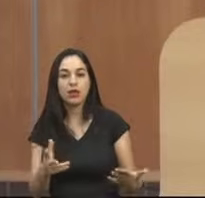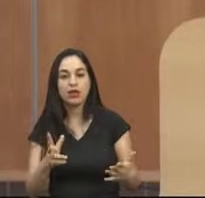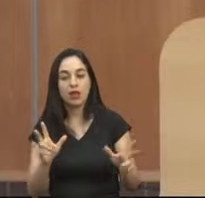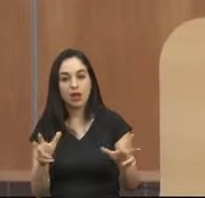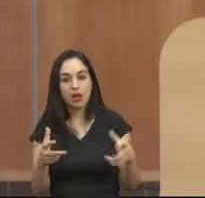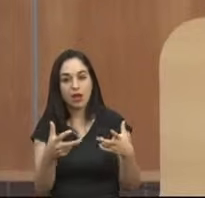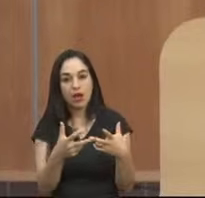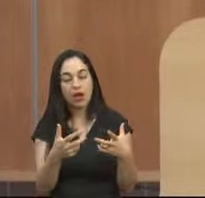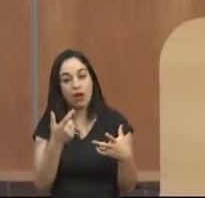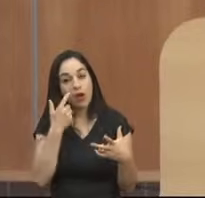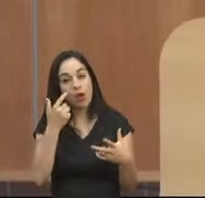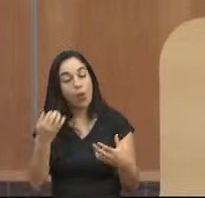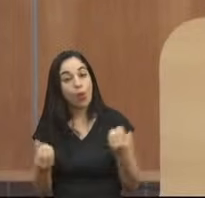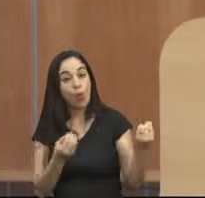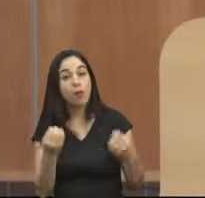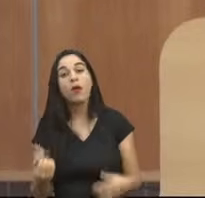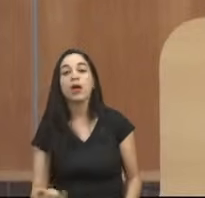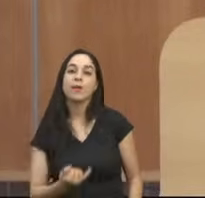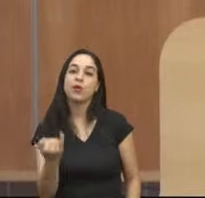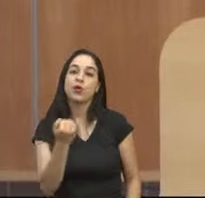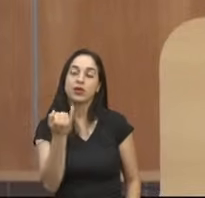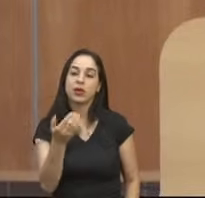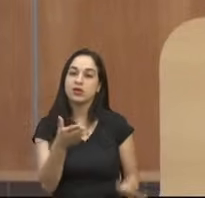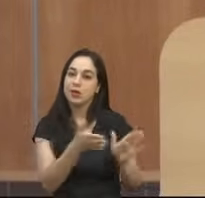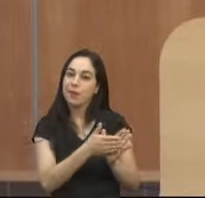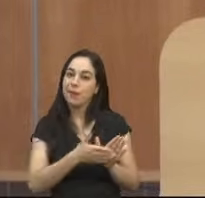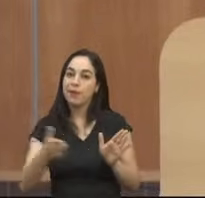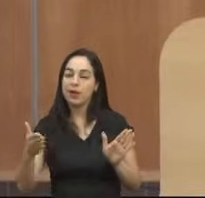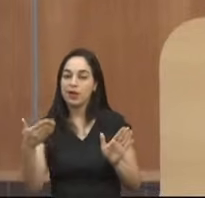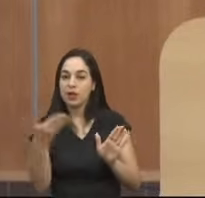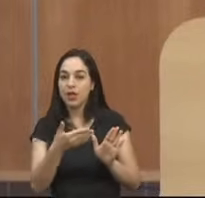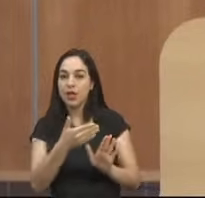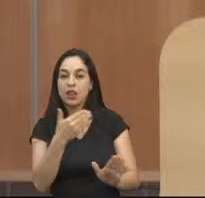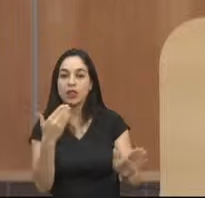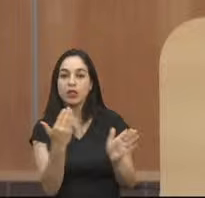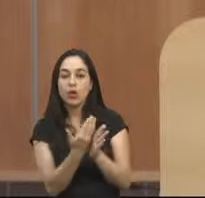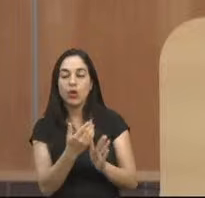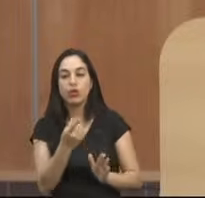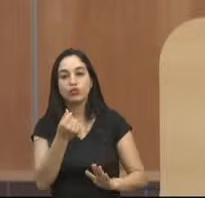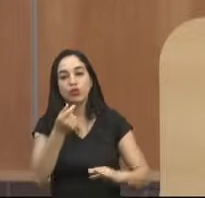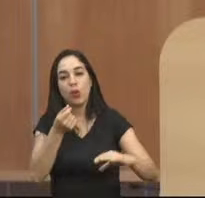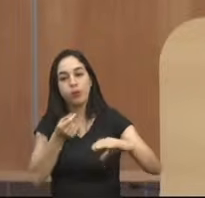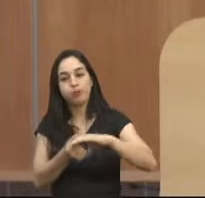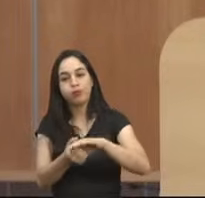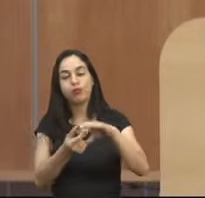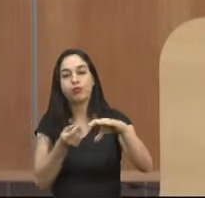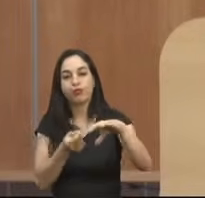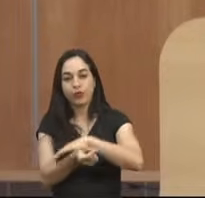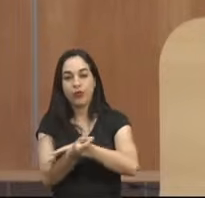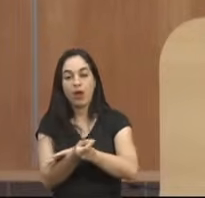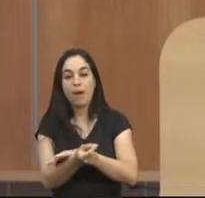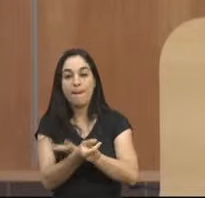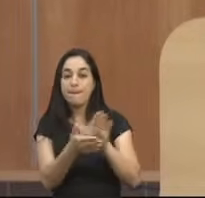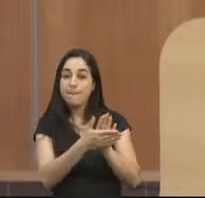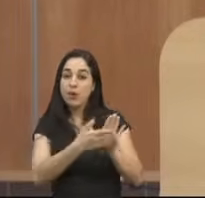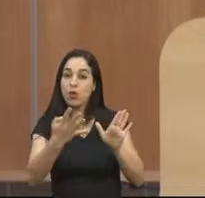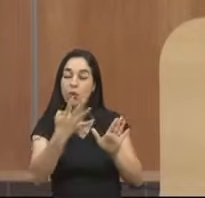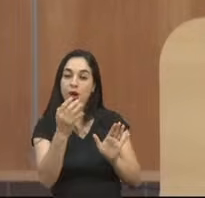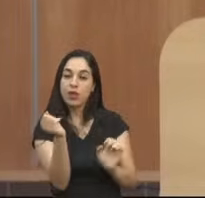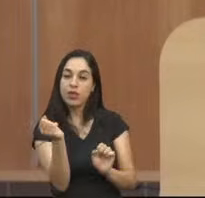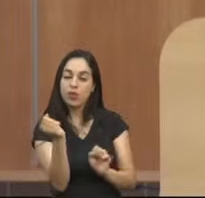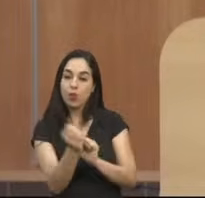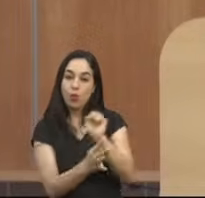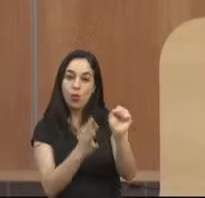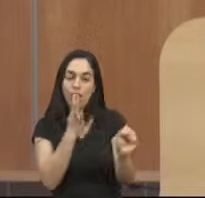importância e a periodicidade dessa peça, ela planeja todos os gastos, todas as receitas para os próximos 4 anos, e a gente não vai